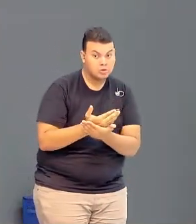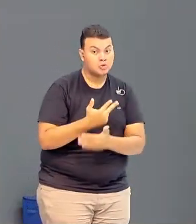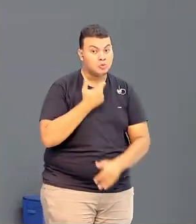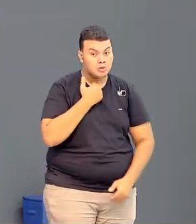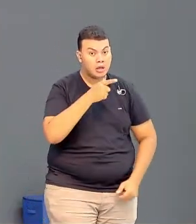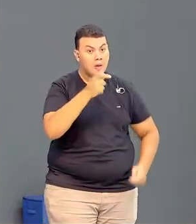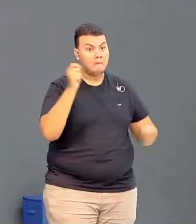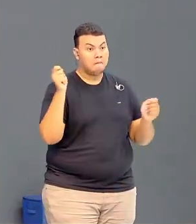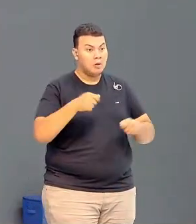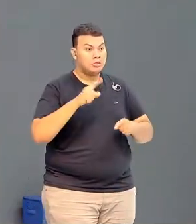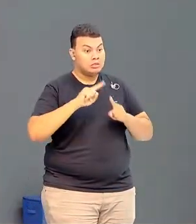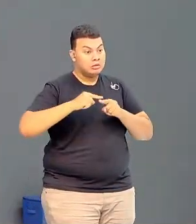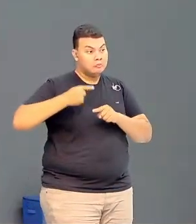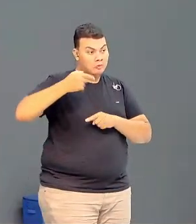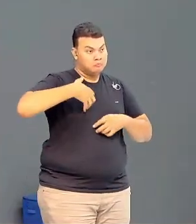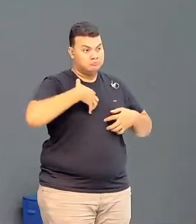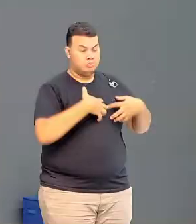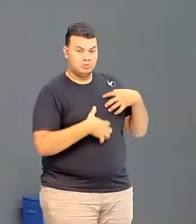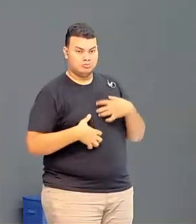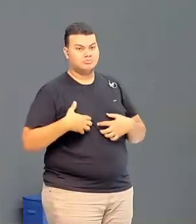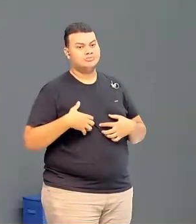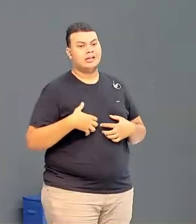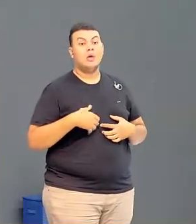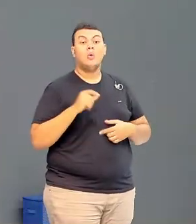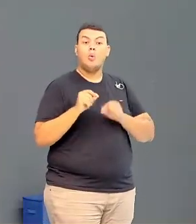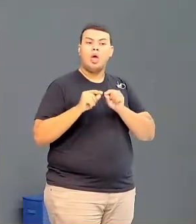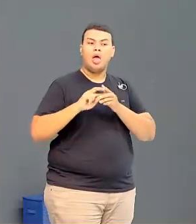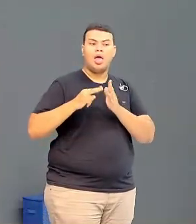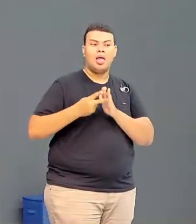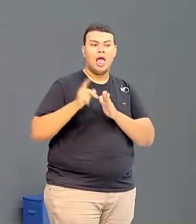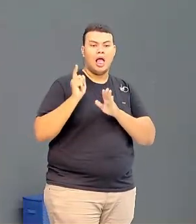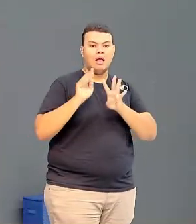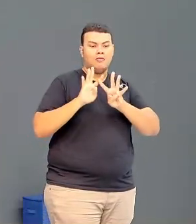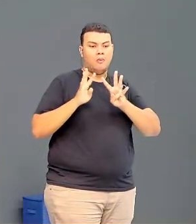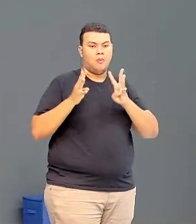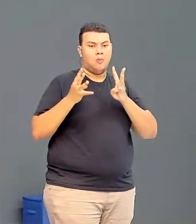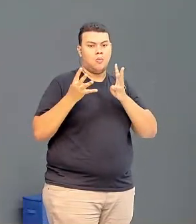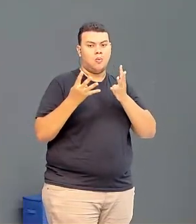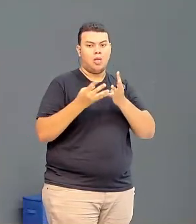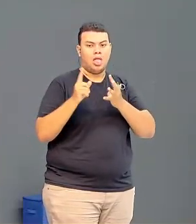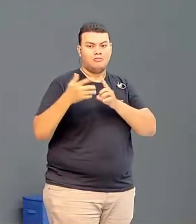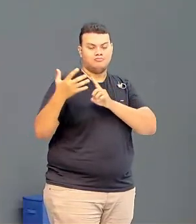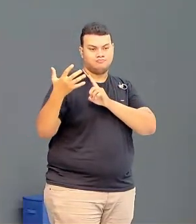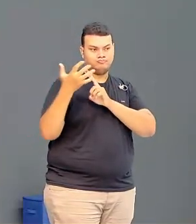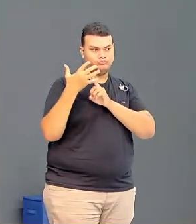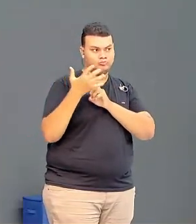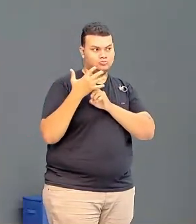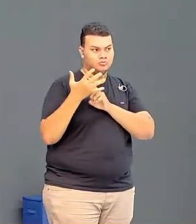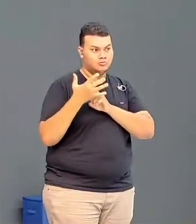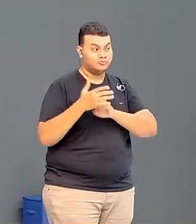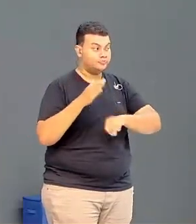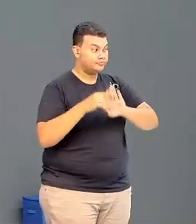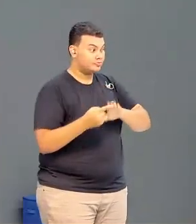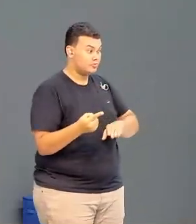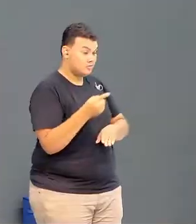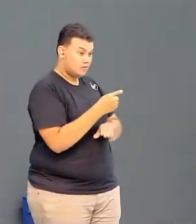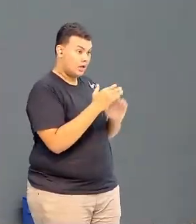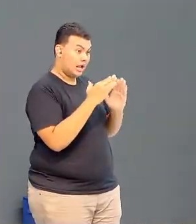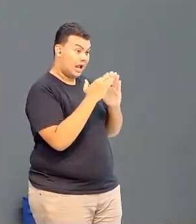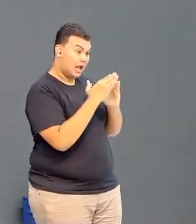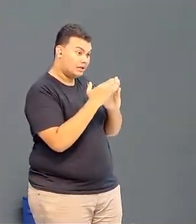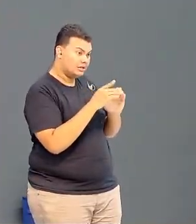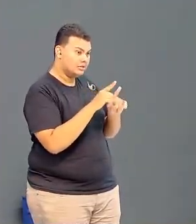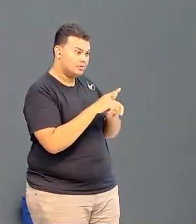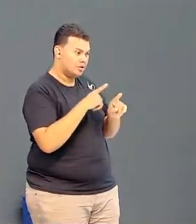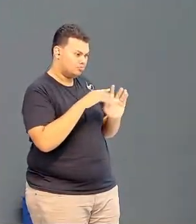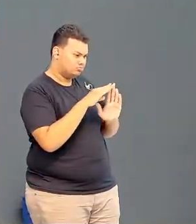pode se decepcionar. Uma fortaleza na mente. A pessoa casa e o seu